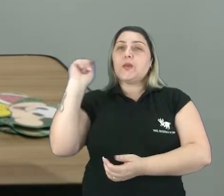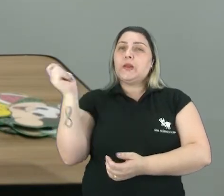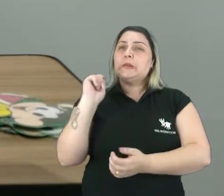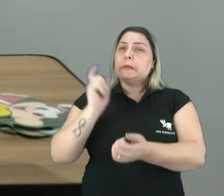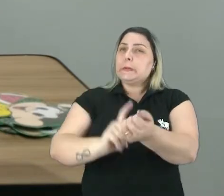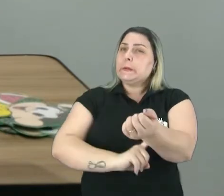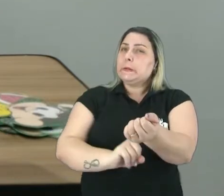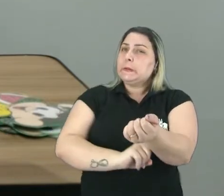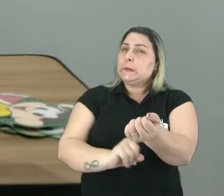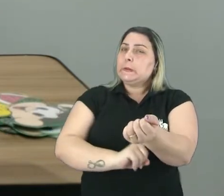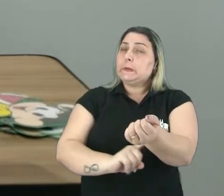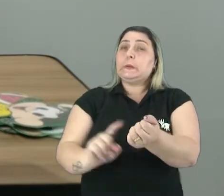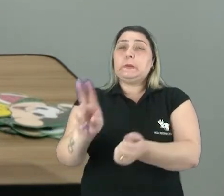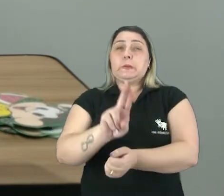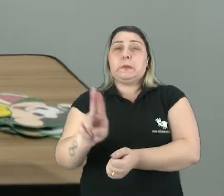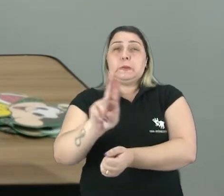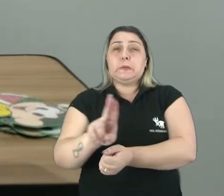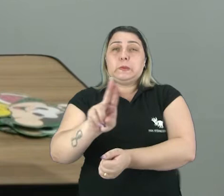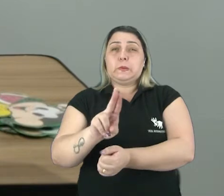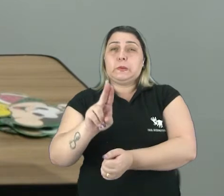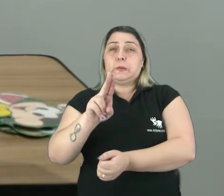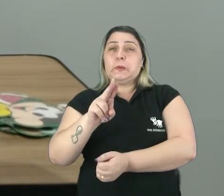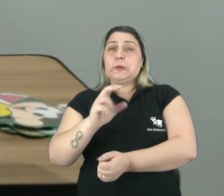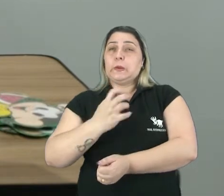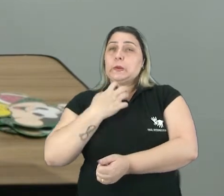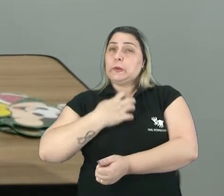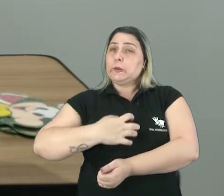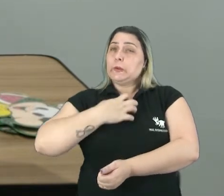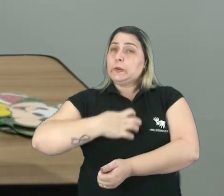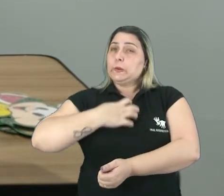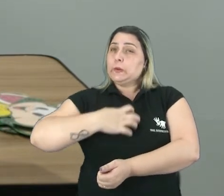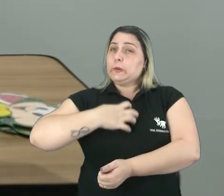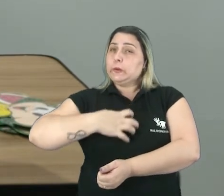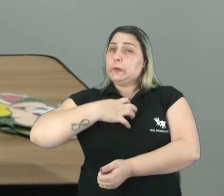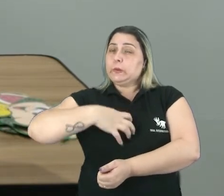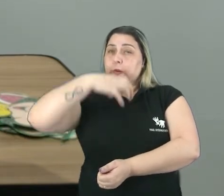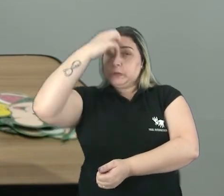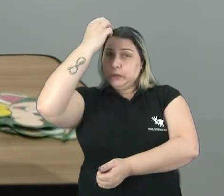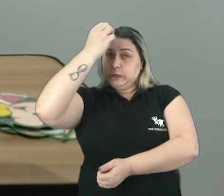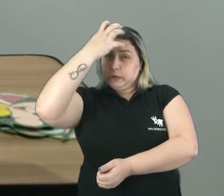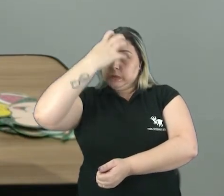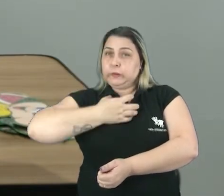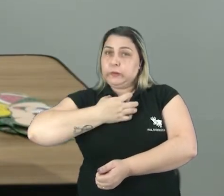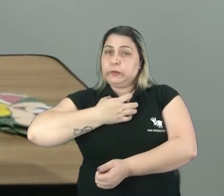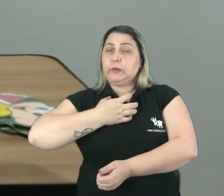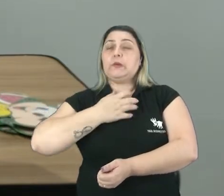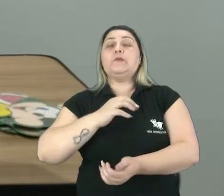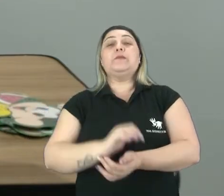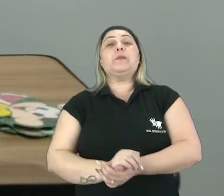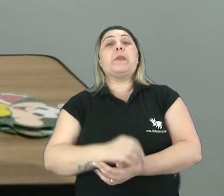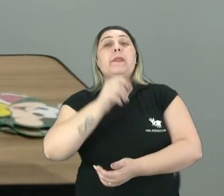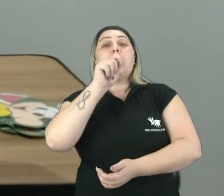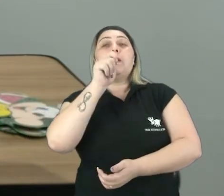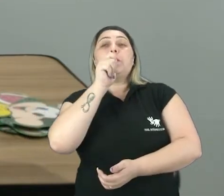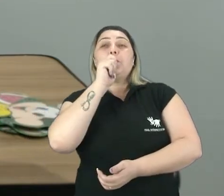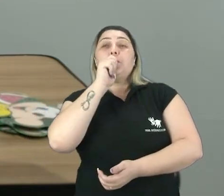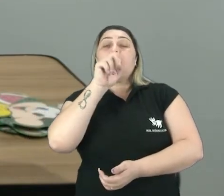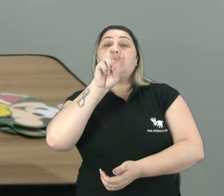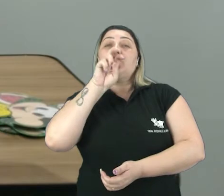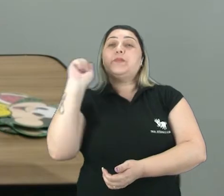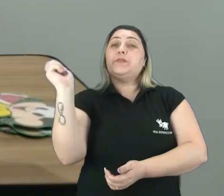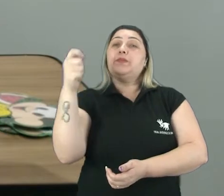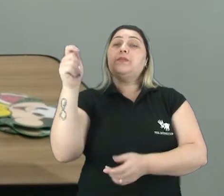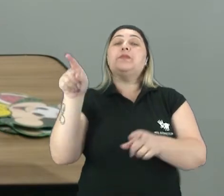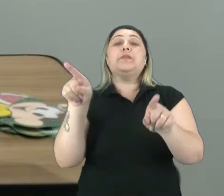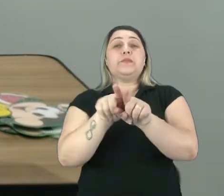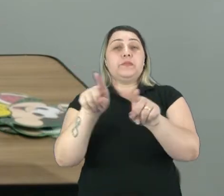Mônica fica furiosa e usa toda esta raiva contra os meninos. A Mônica também ela